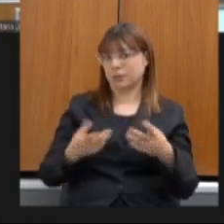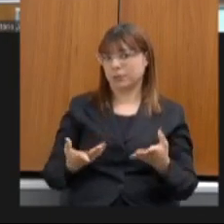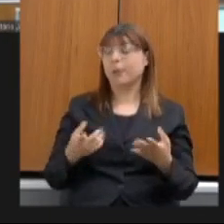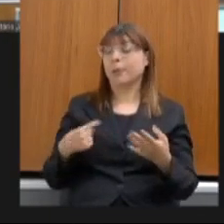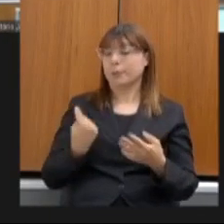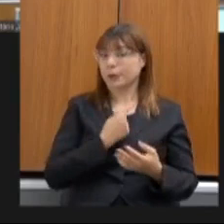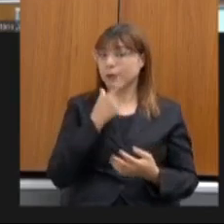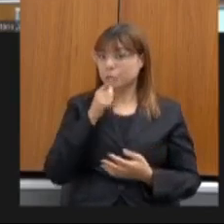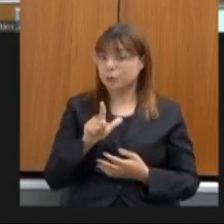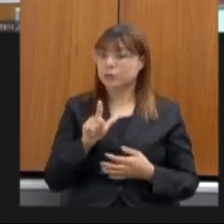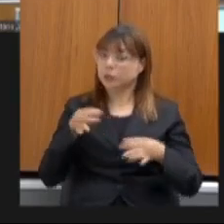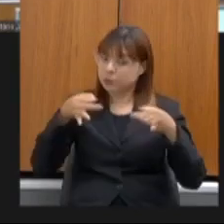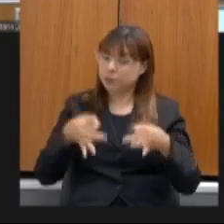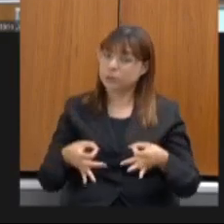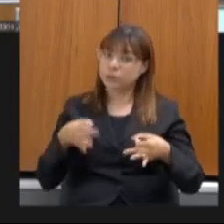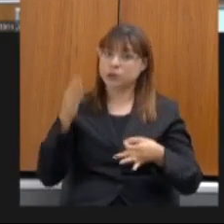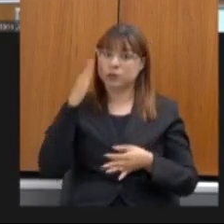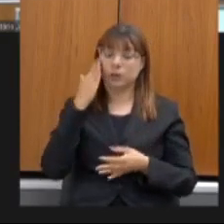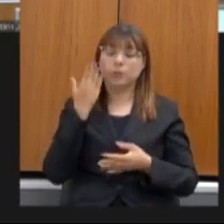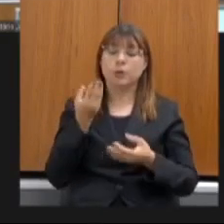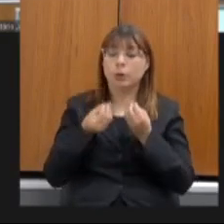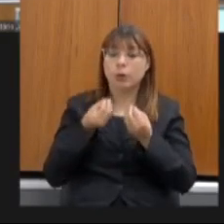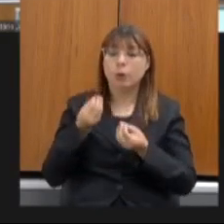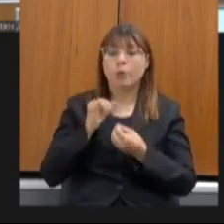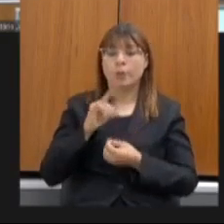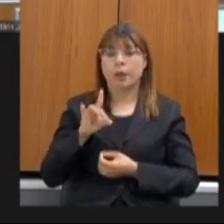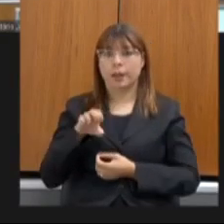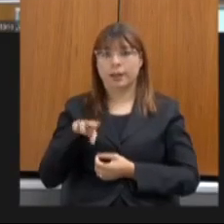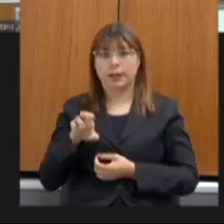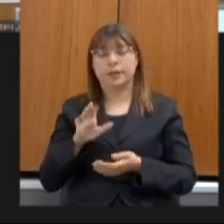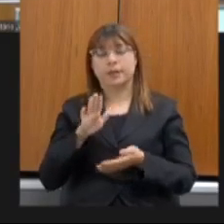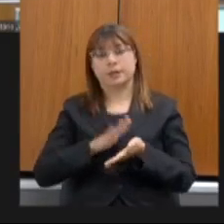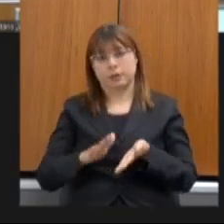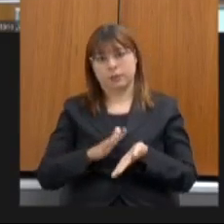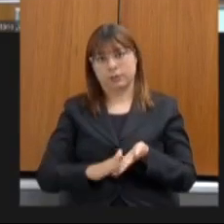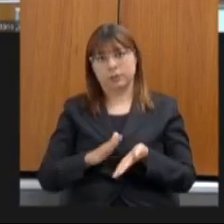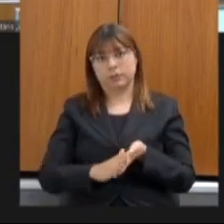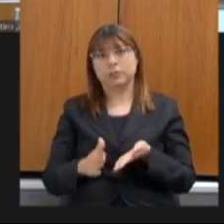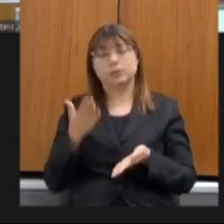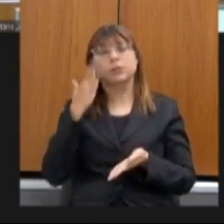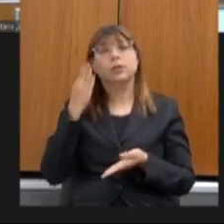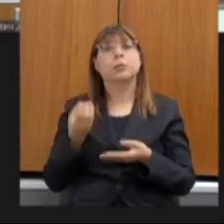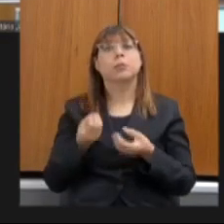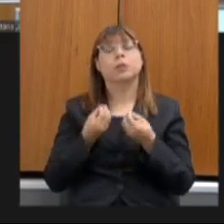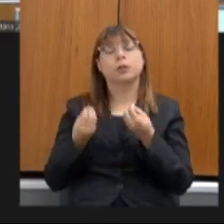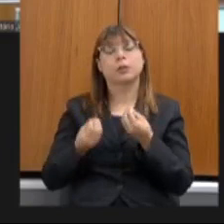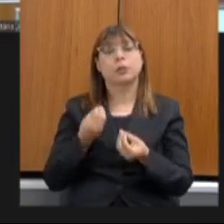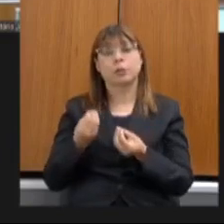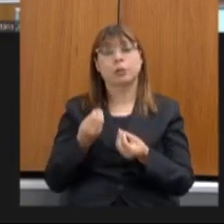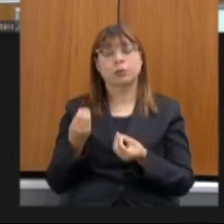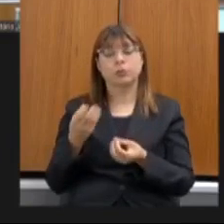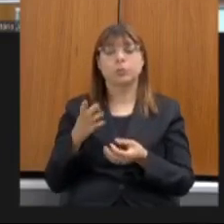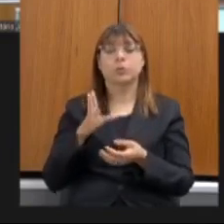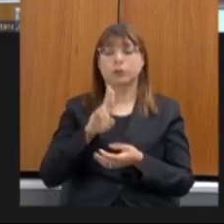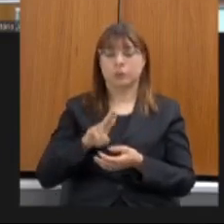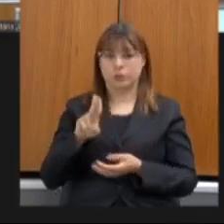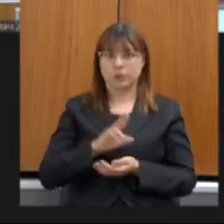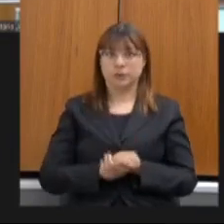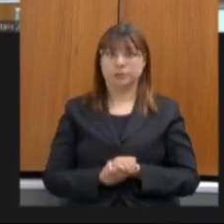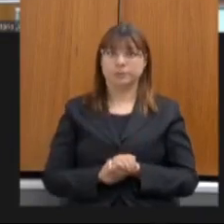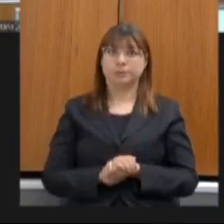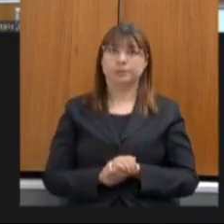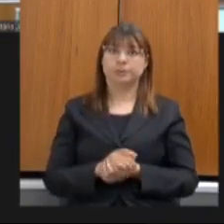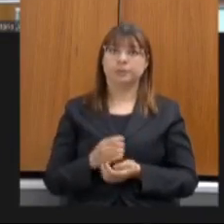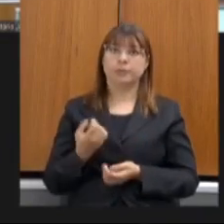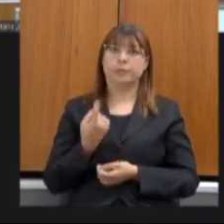possa ter efetividade do gasto do idene e da doação do efeito da doação no mercado por fim